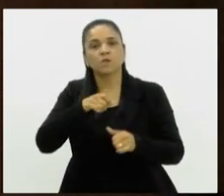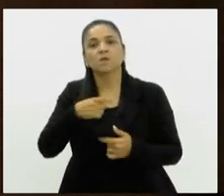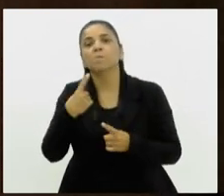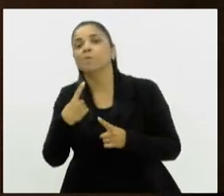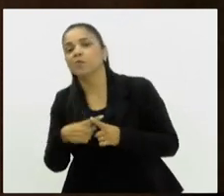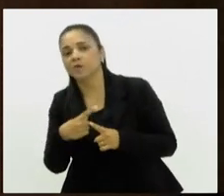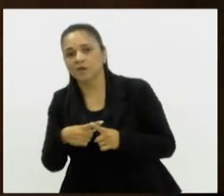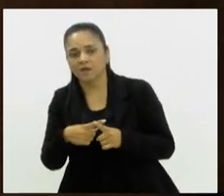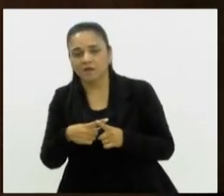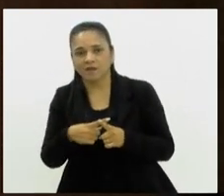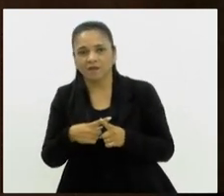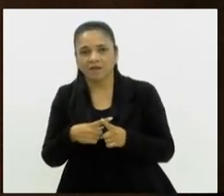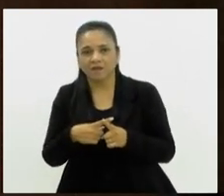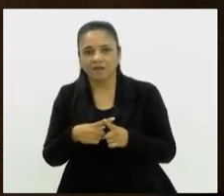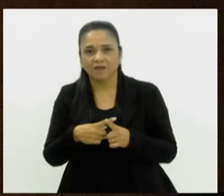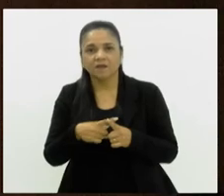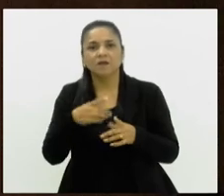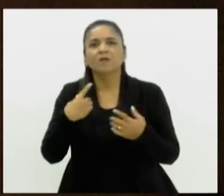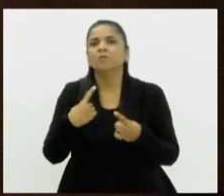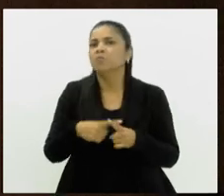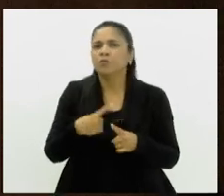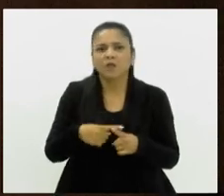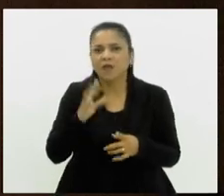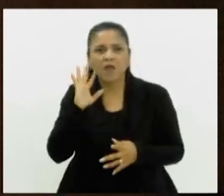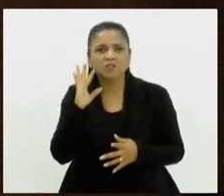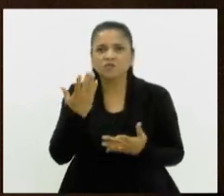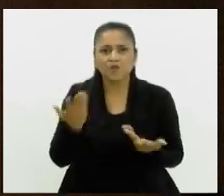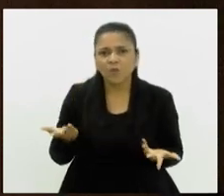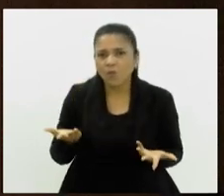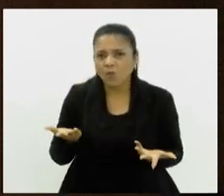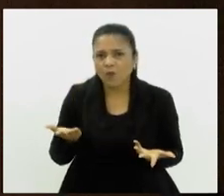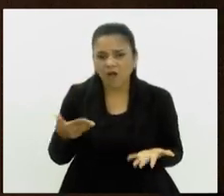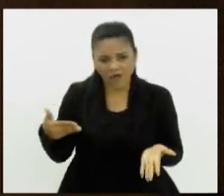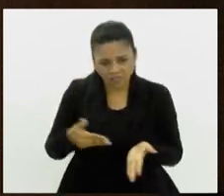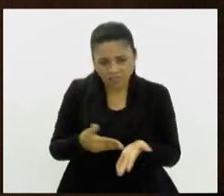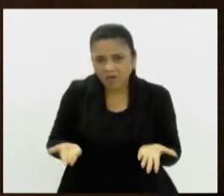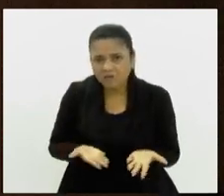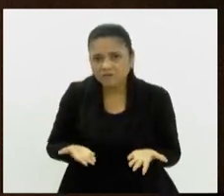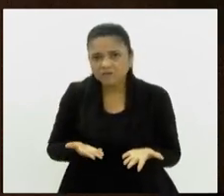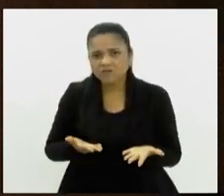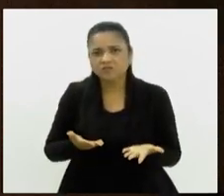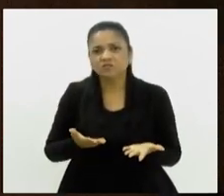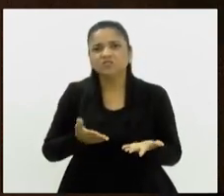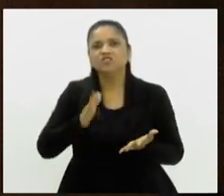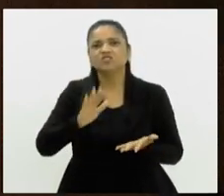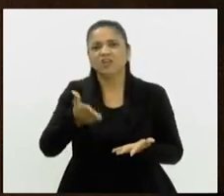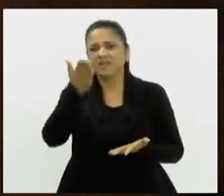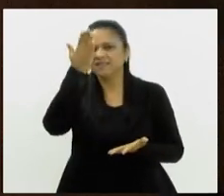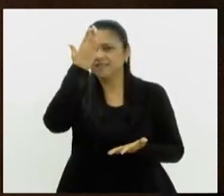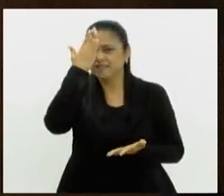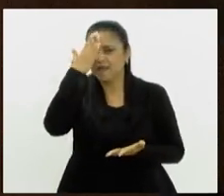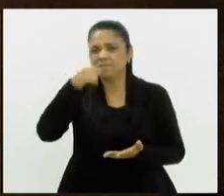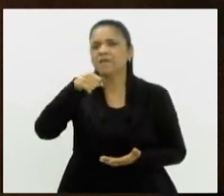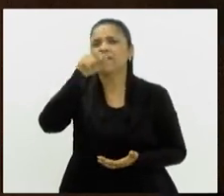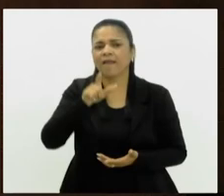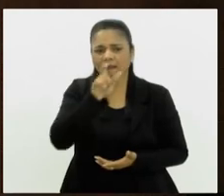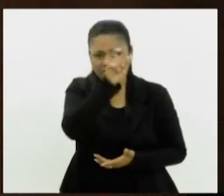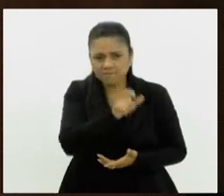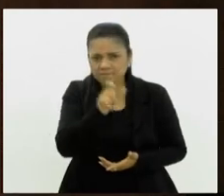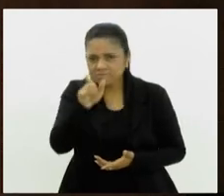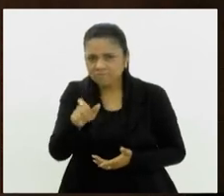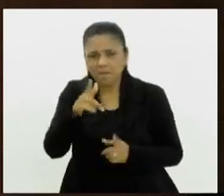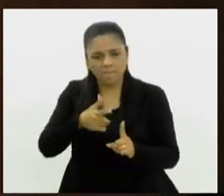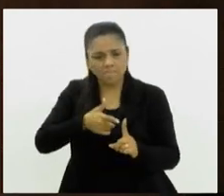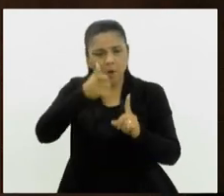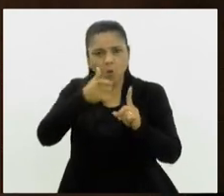caso não foi ainda resolvido? Às vezes não se sabe nada, mas já sabendo quem são os assassinos, demorar